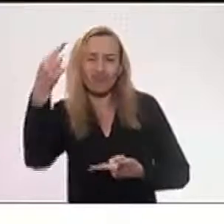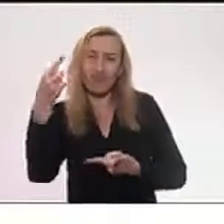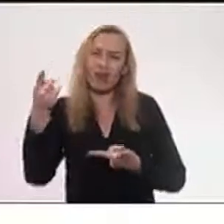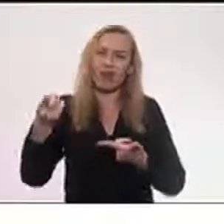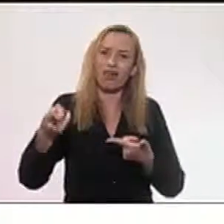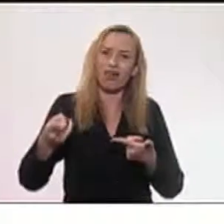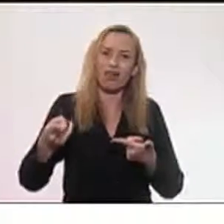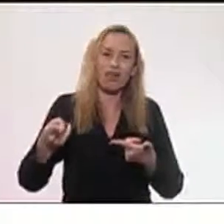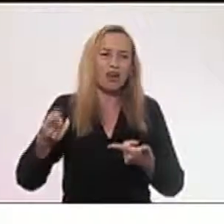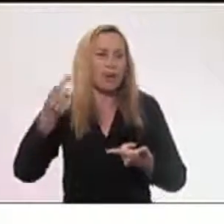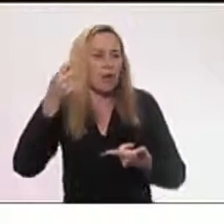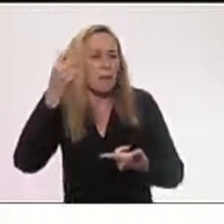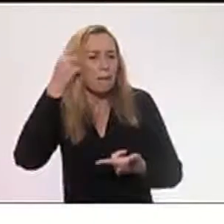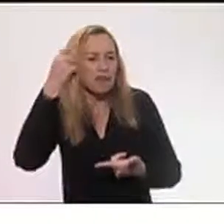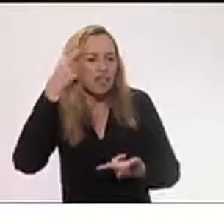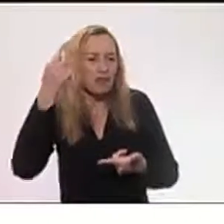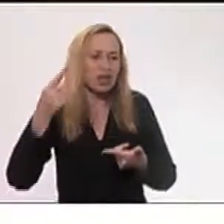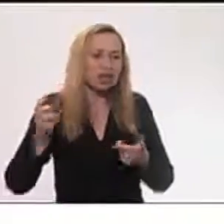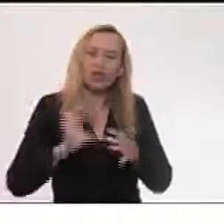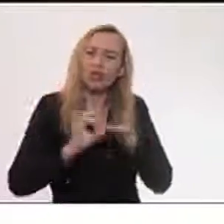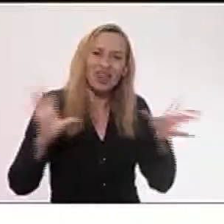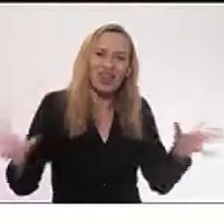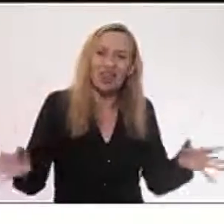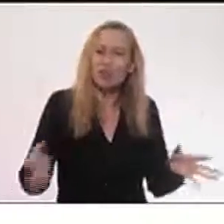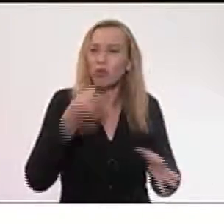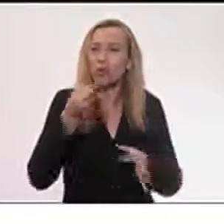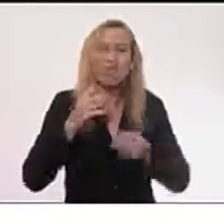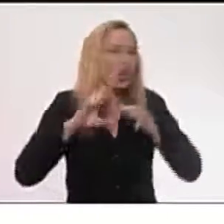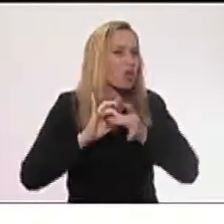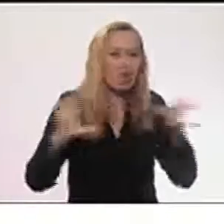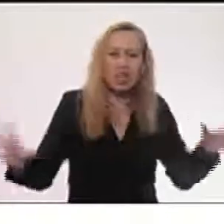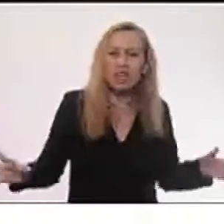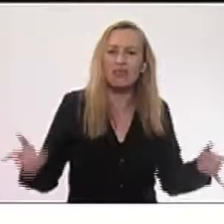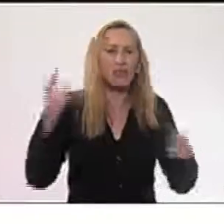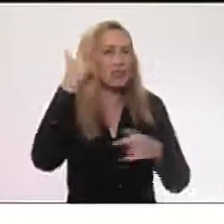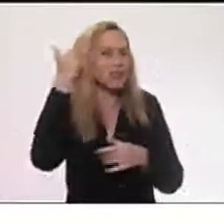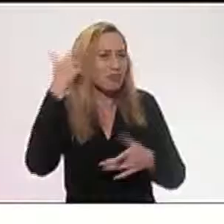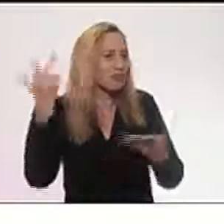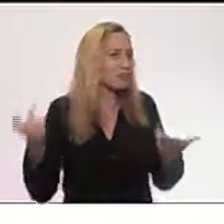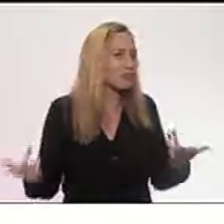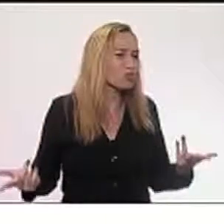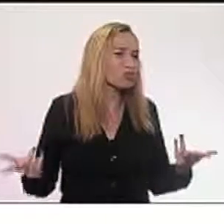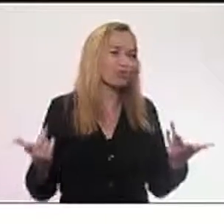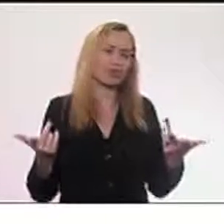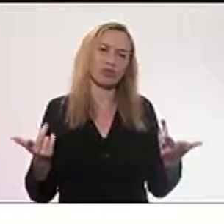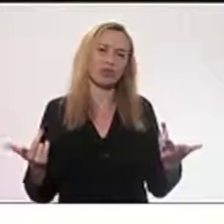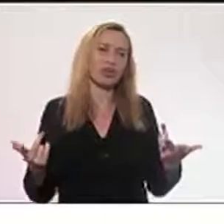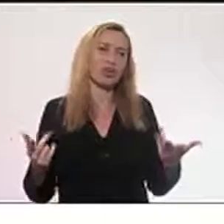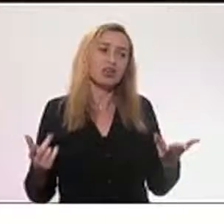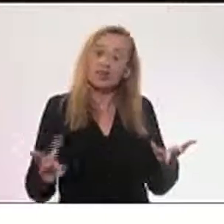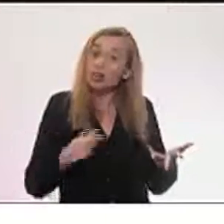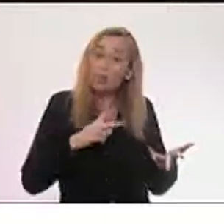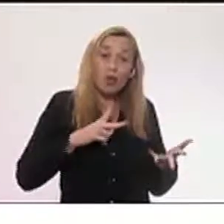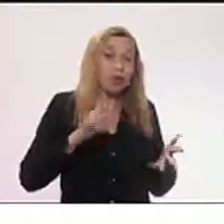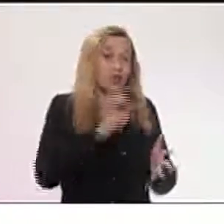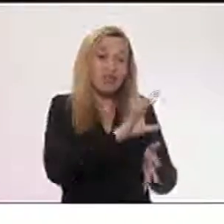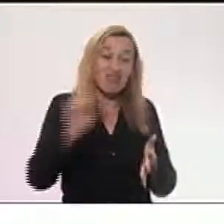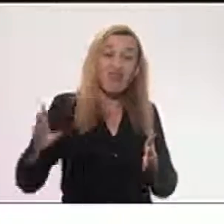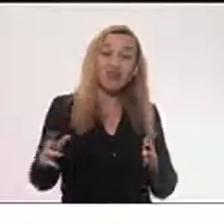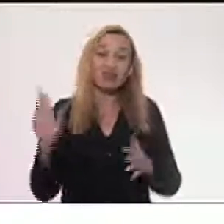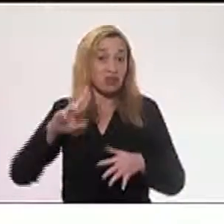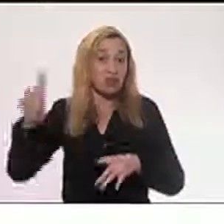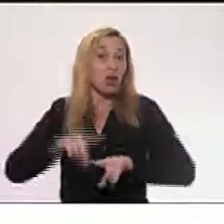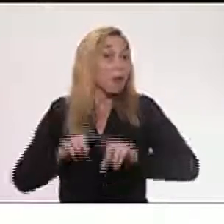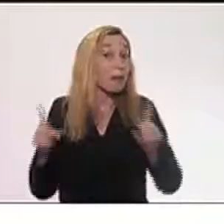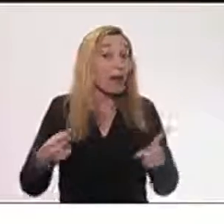do livre pensamento, da livre expressão, da crítica, do pensamento criativo, emancipador, olha, isso é próprio das universidades, mas